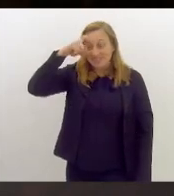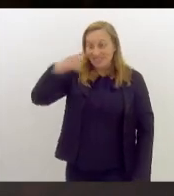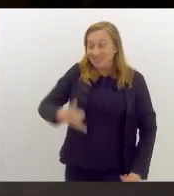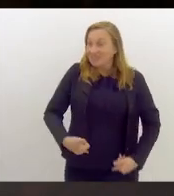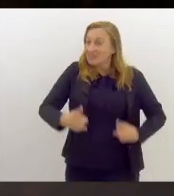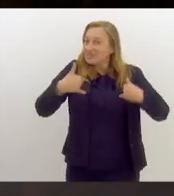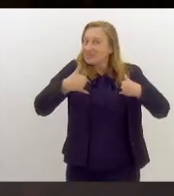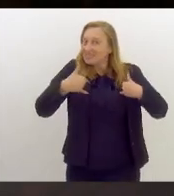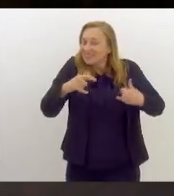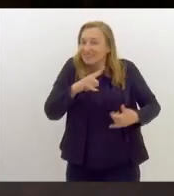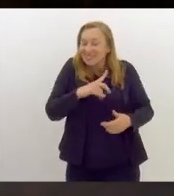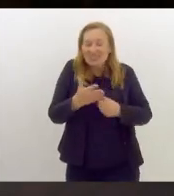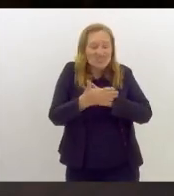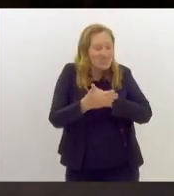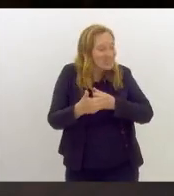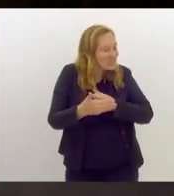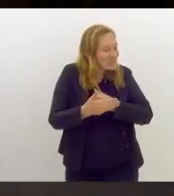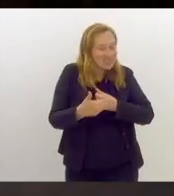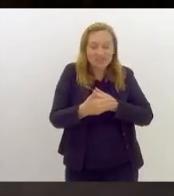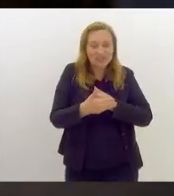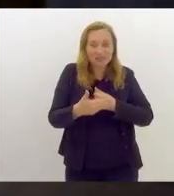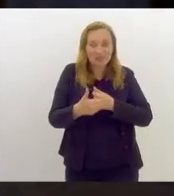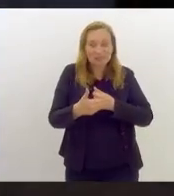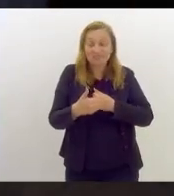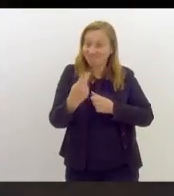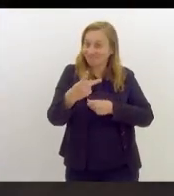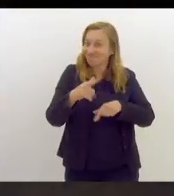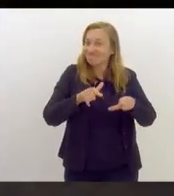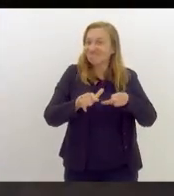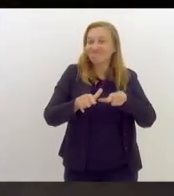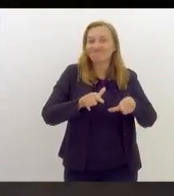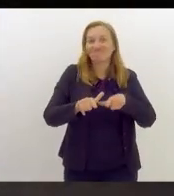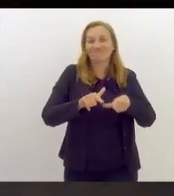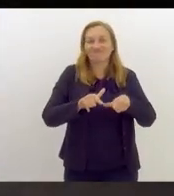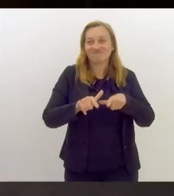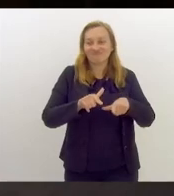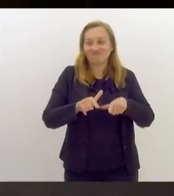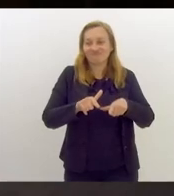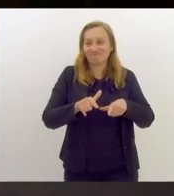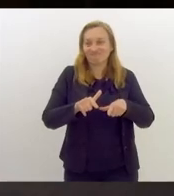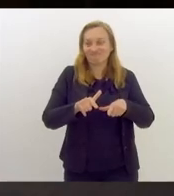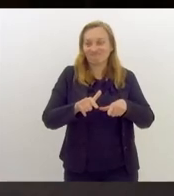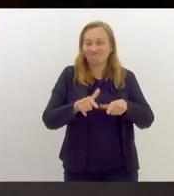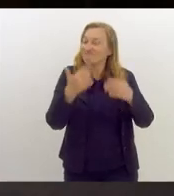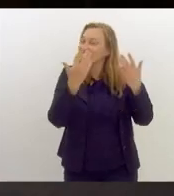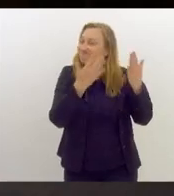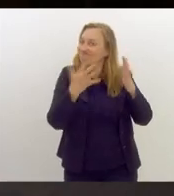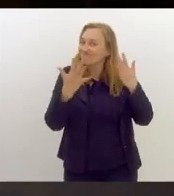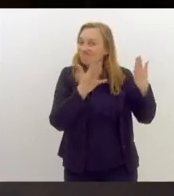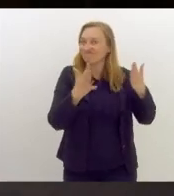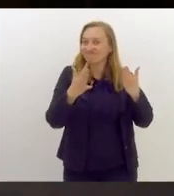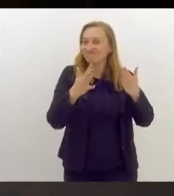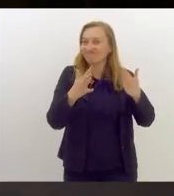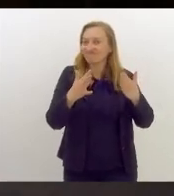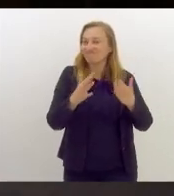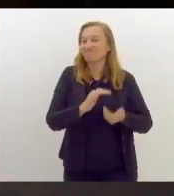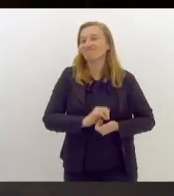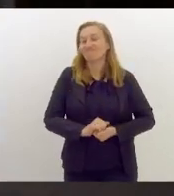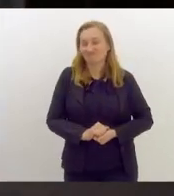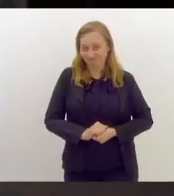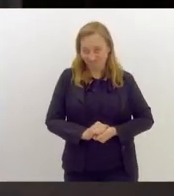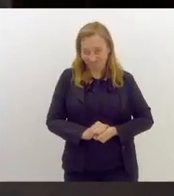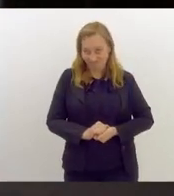e carinho pelo seu trabalho e acompanhei parabéns pelo que você prestou